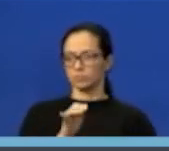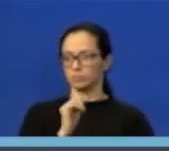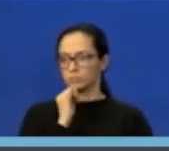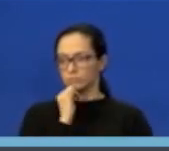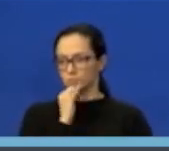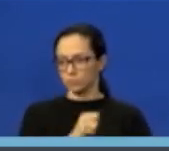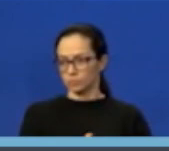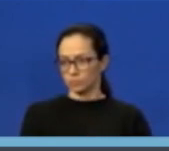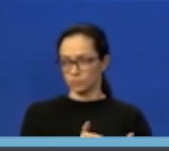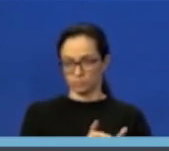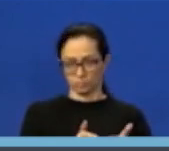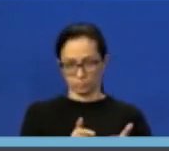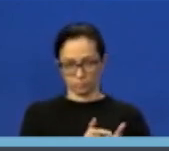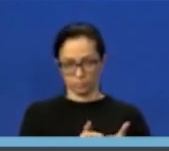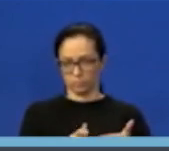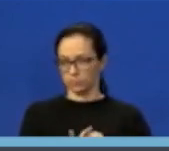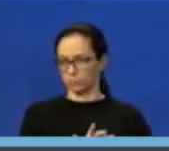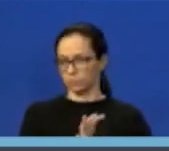problema